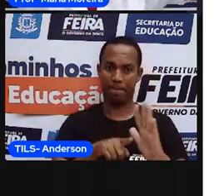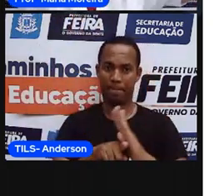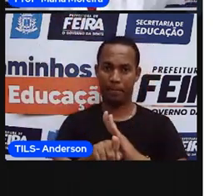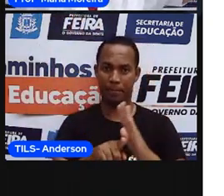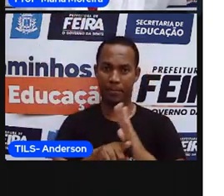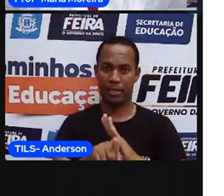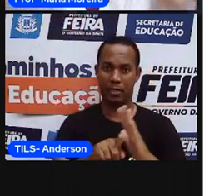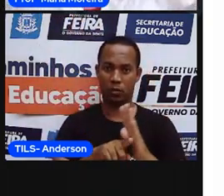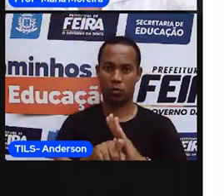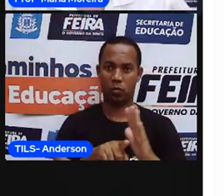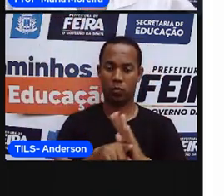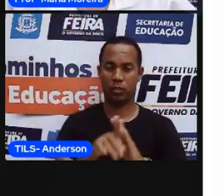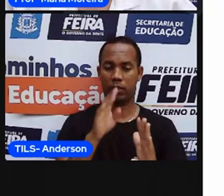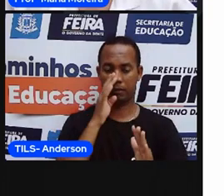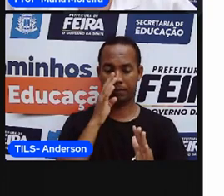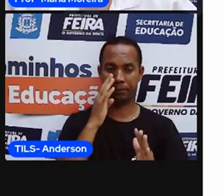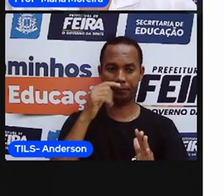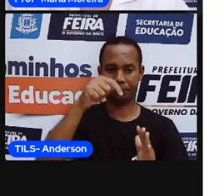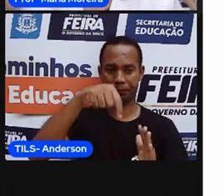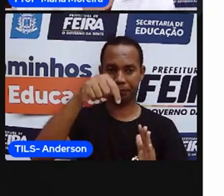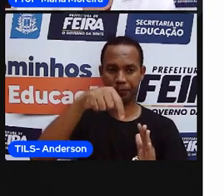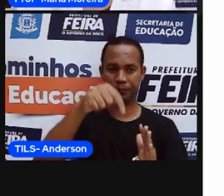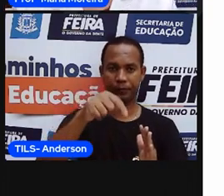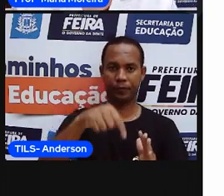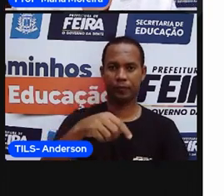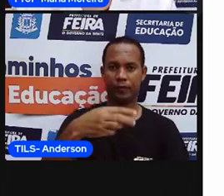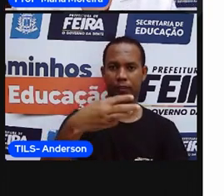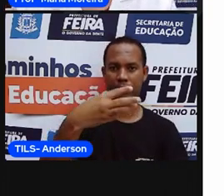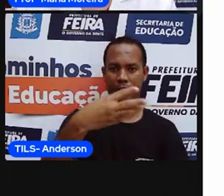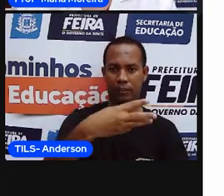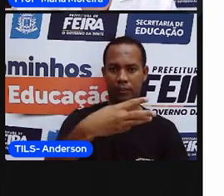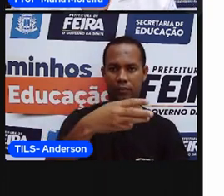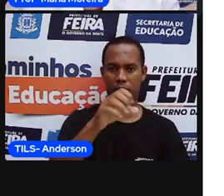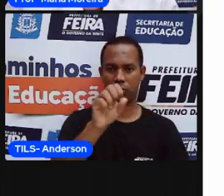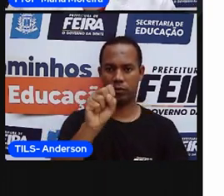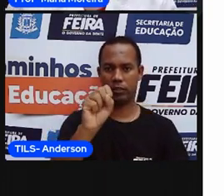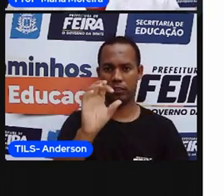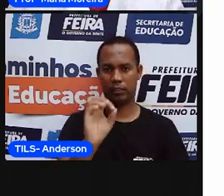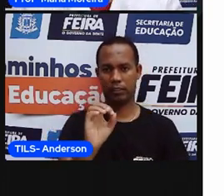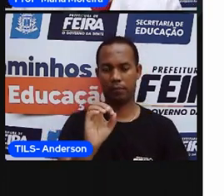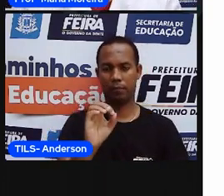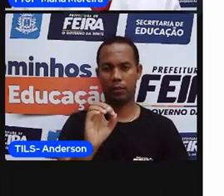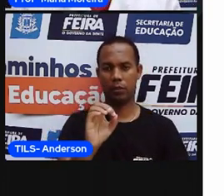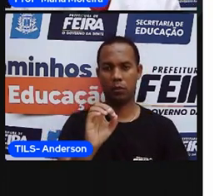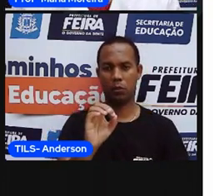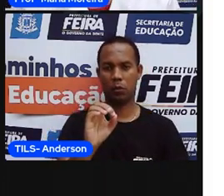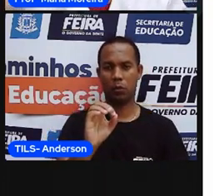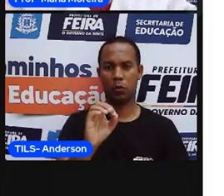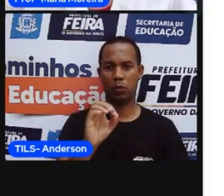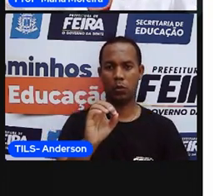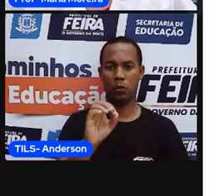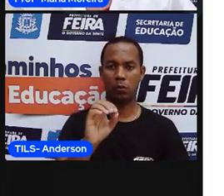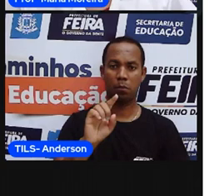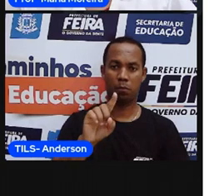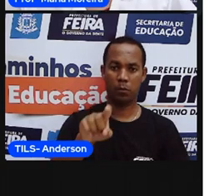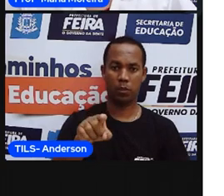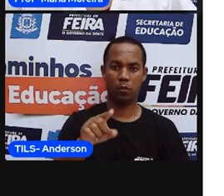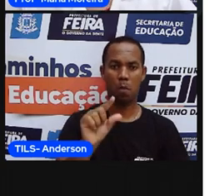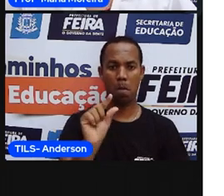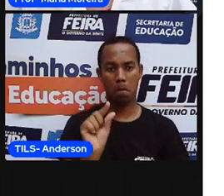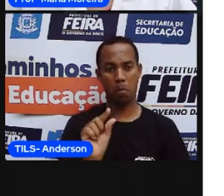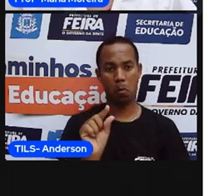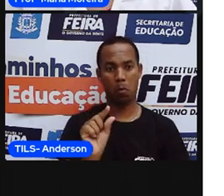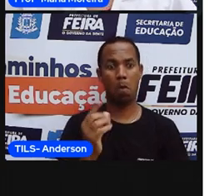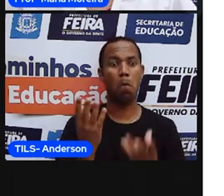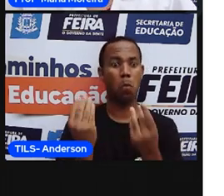né? Respondam aonde? Aqui embaixo. 380 mil quilômetros é pouco ou muito? Você acha que é pouco ou muito,